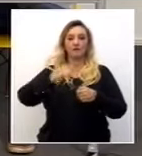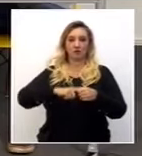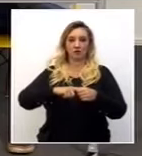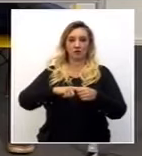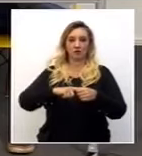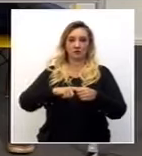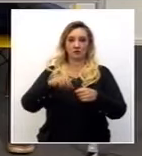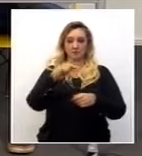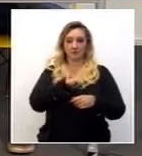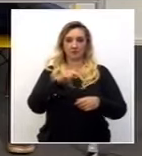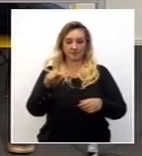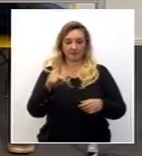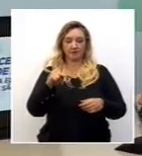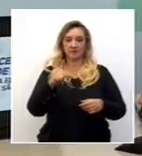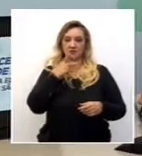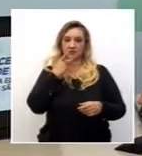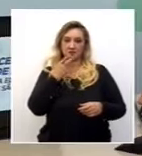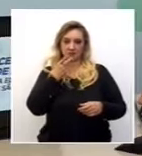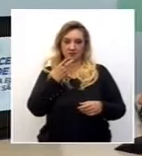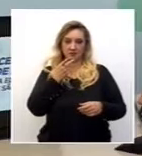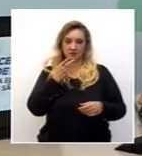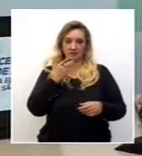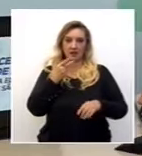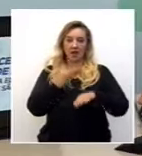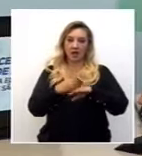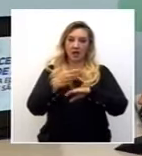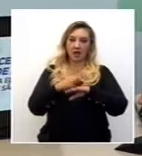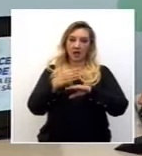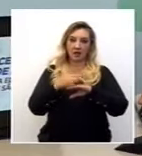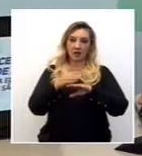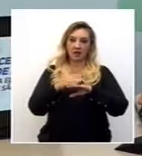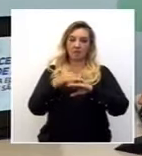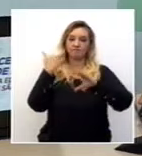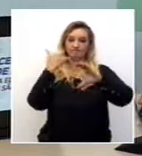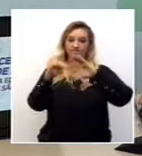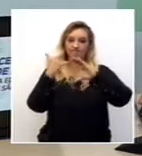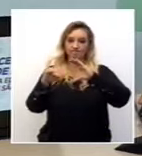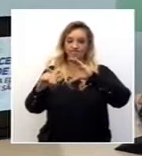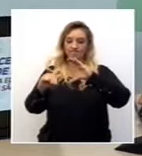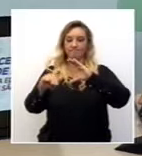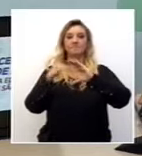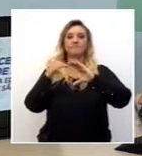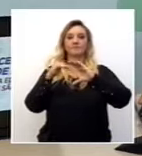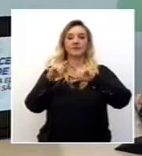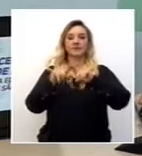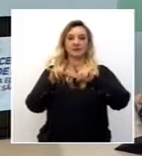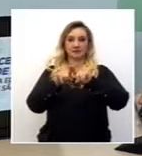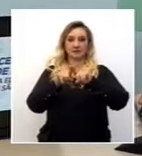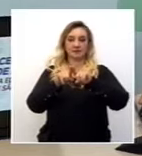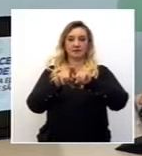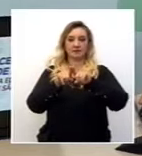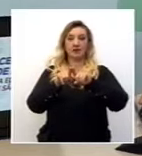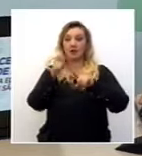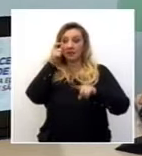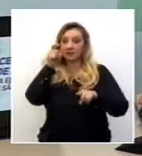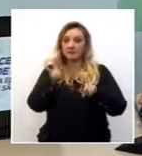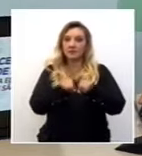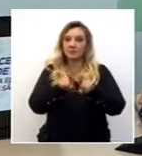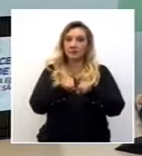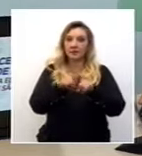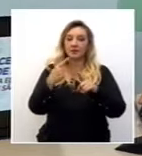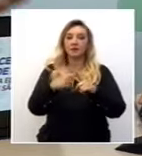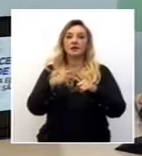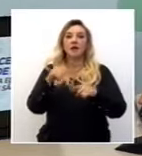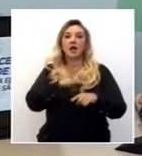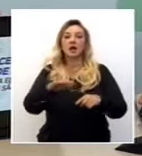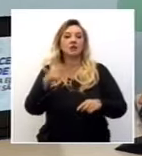professora Maria falou que o retorno das atividades enviadas por e-mail e atividades enviadas pela web. Isso é interessante também, porque tem